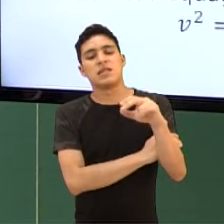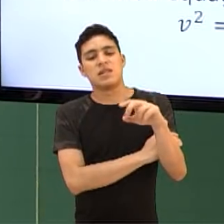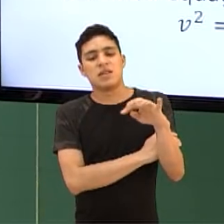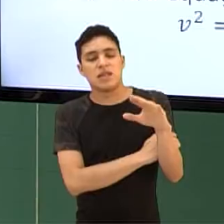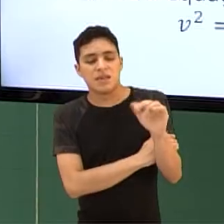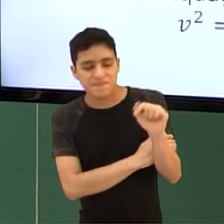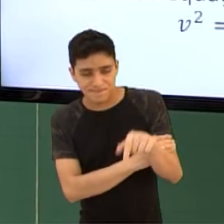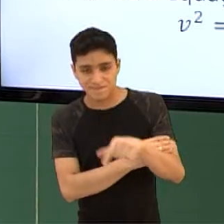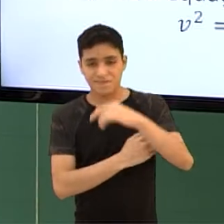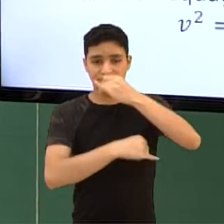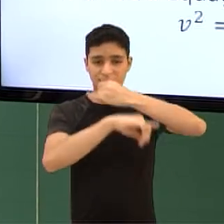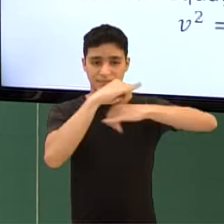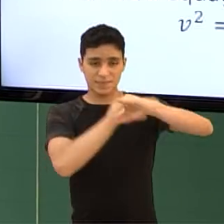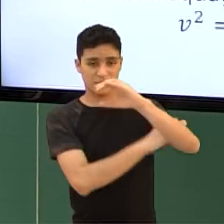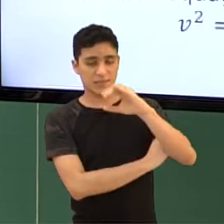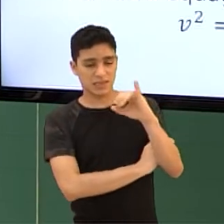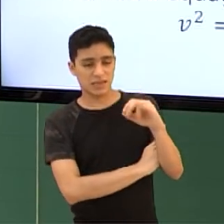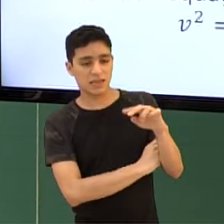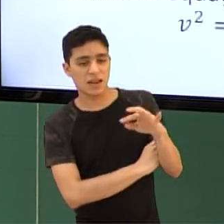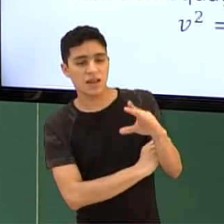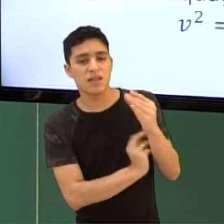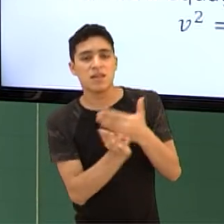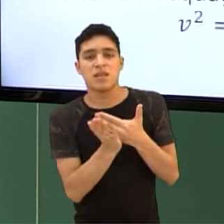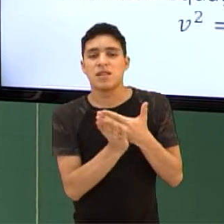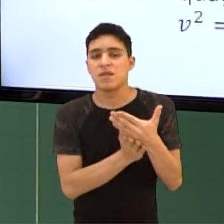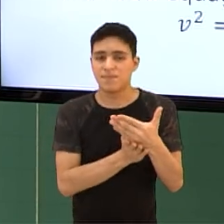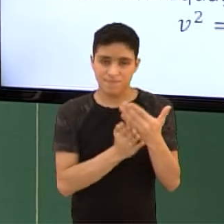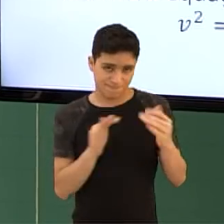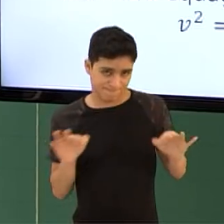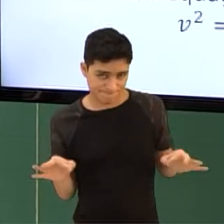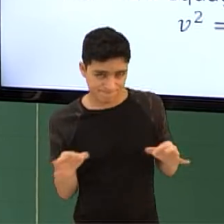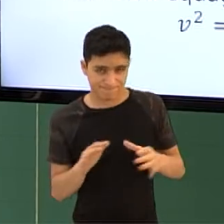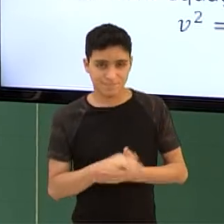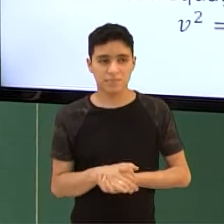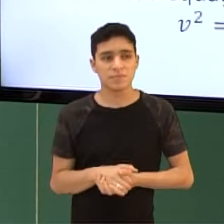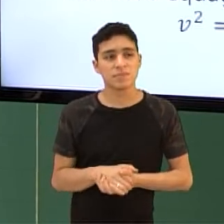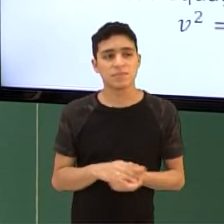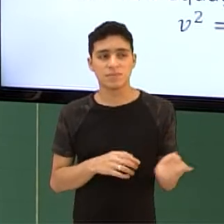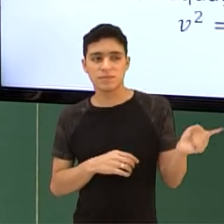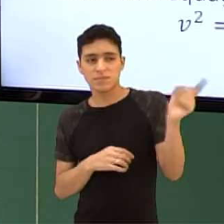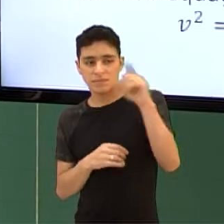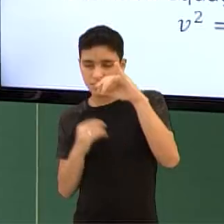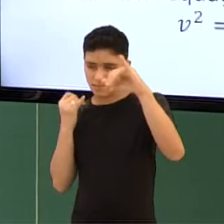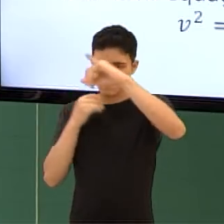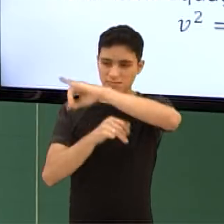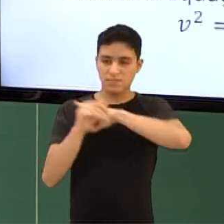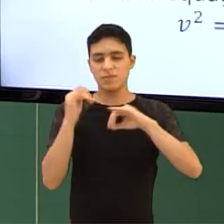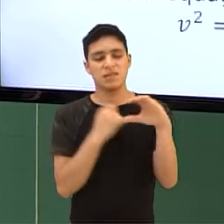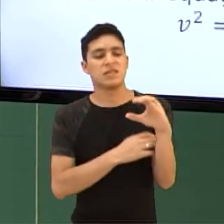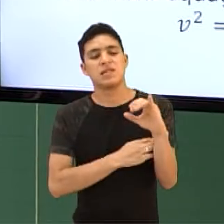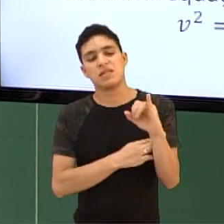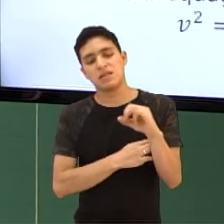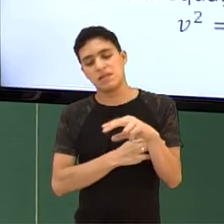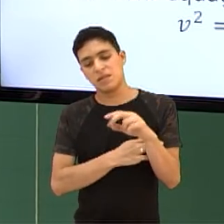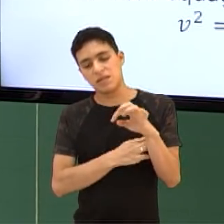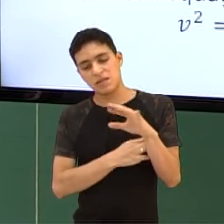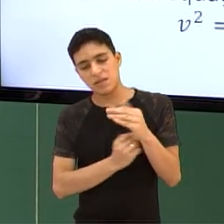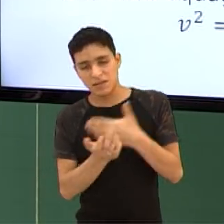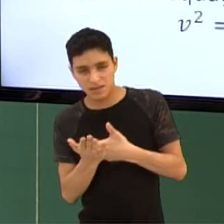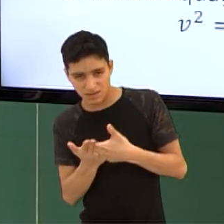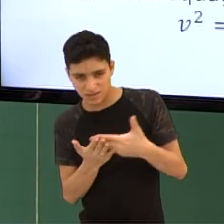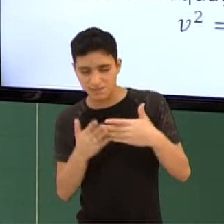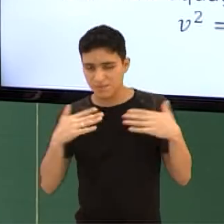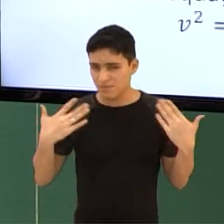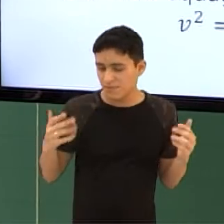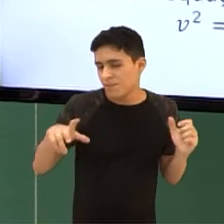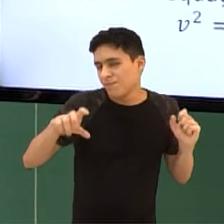Nesse caso, a energia cinética inicial, melhor dizendo, final, e essa aqui é a energia cinética inicial. Então, eu